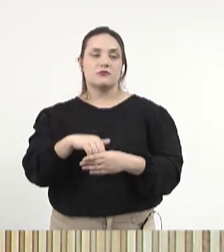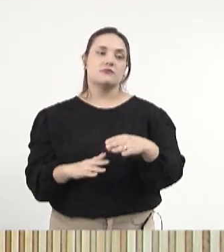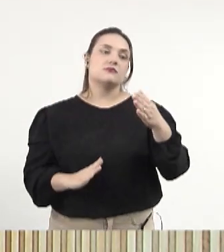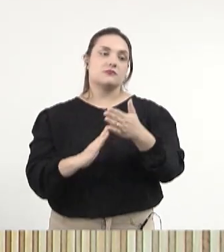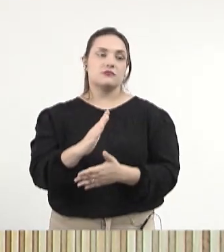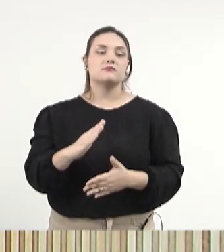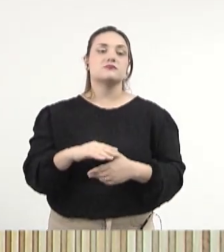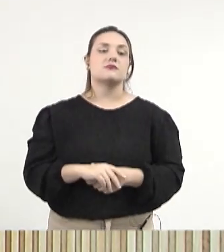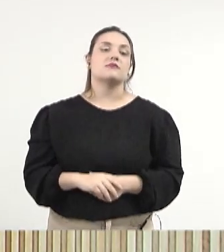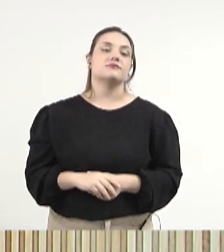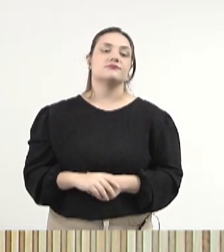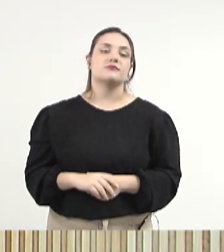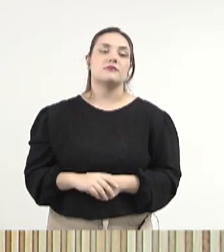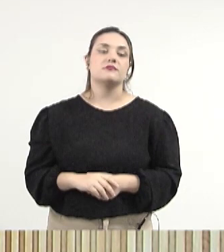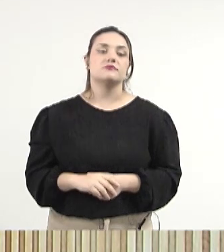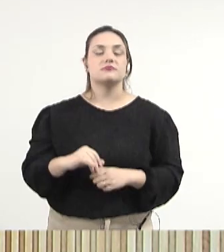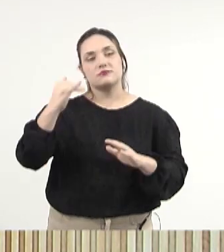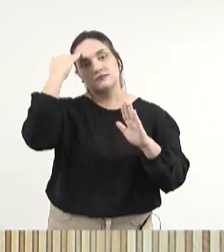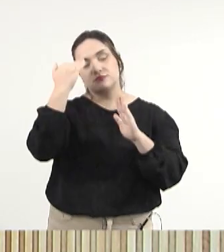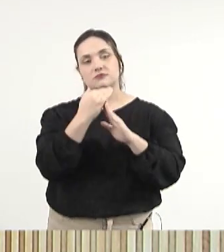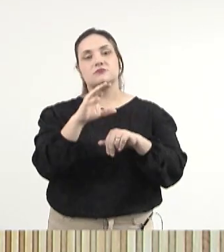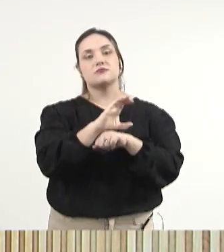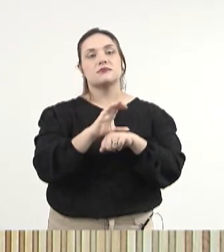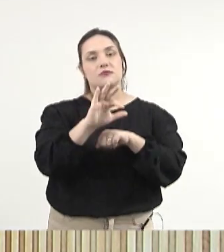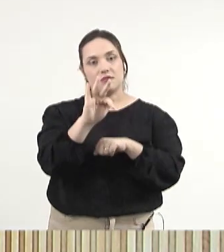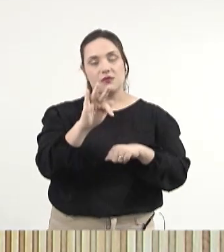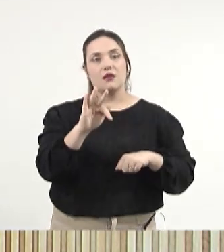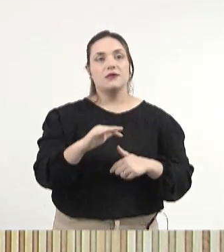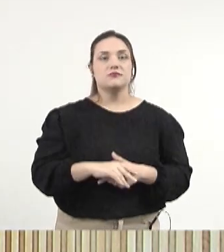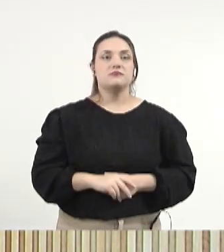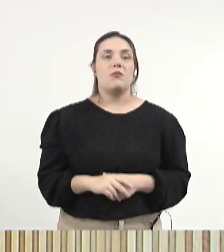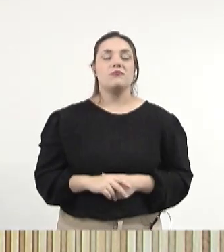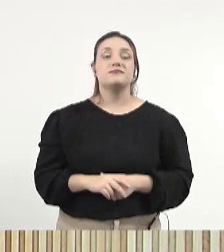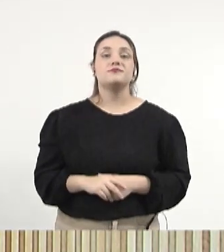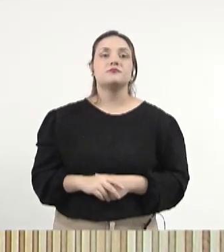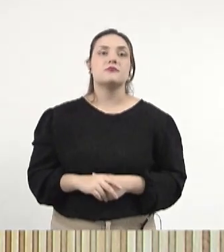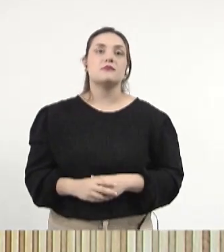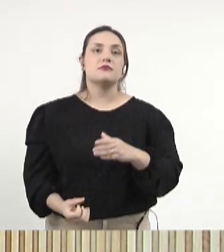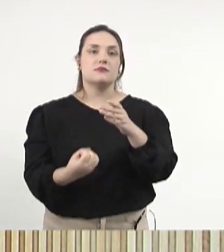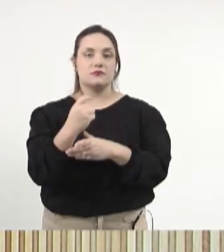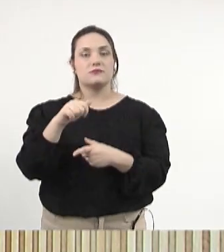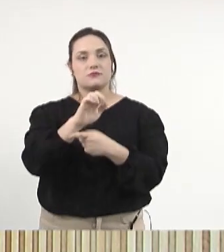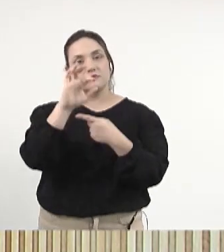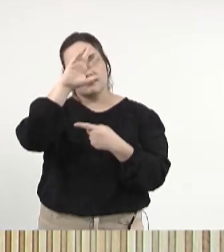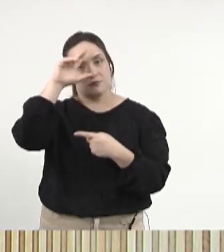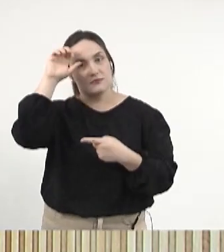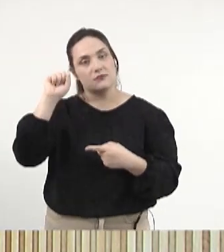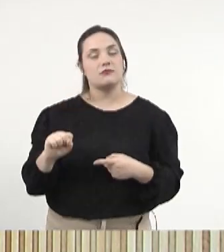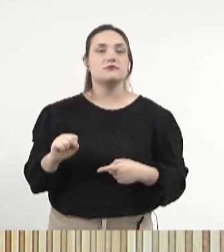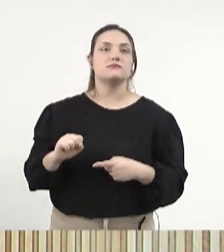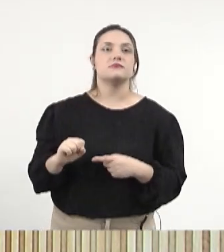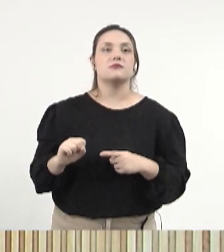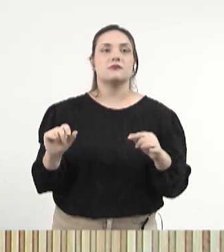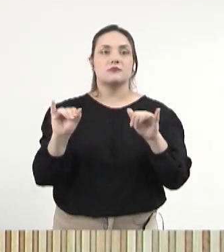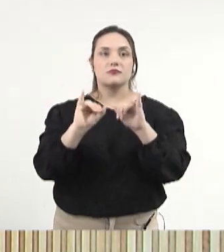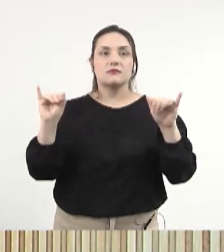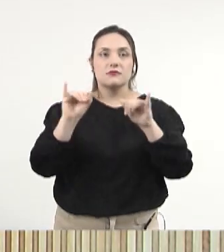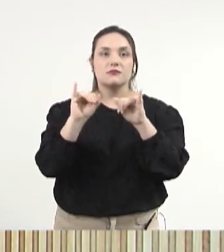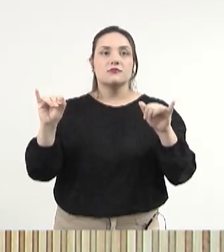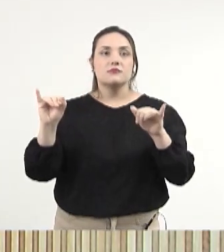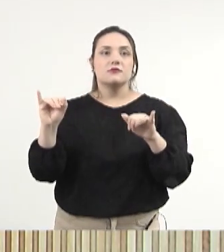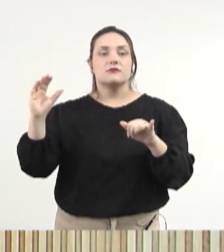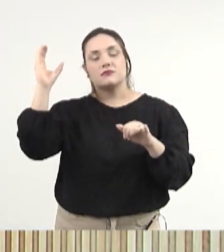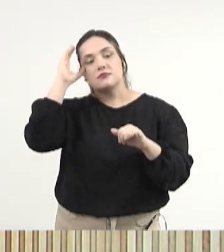sua constitucionalidade, que é a primeira discussão, e que institui aqui em Mato Grosso do Sul uma campanha de conscientização